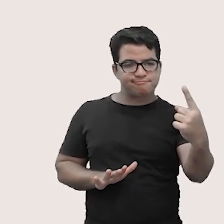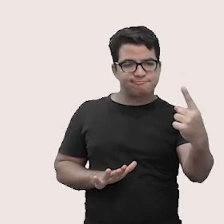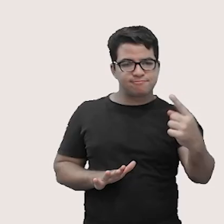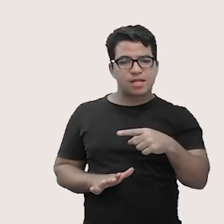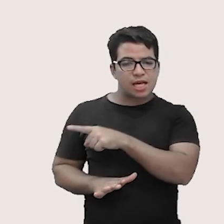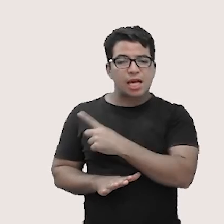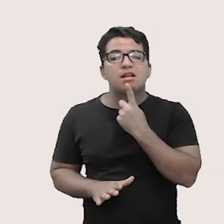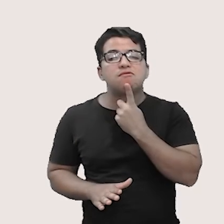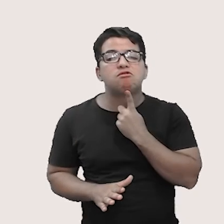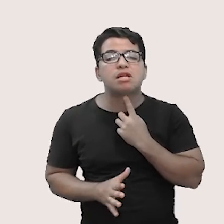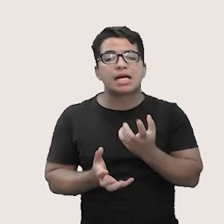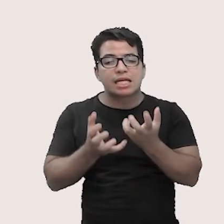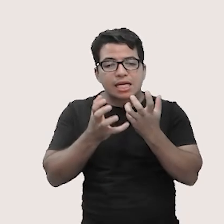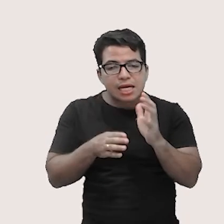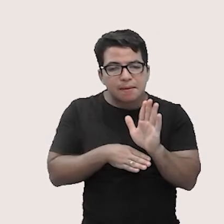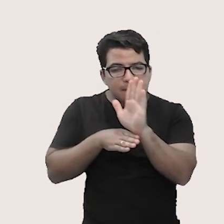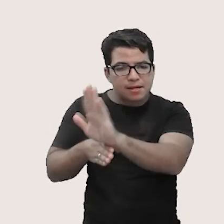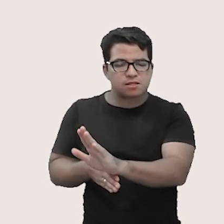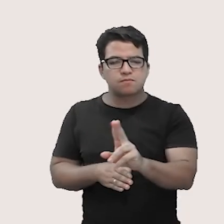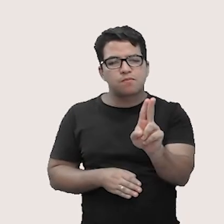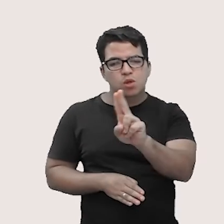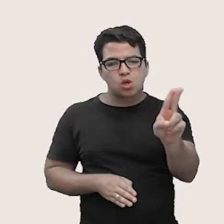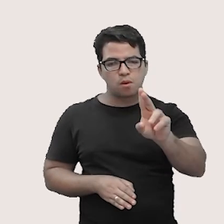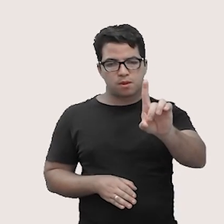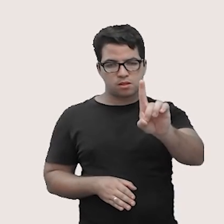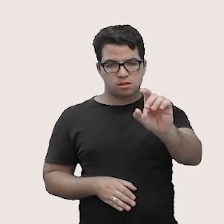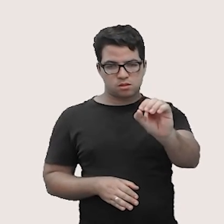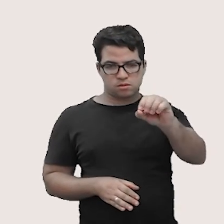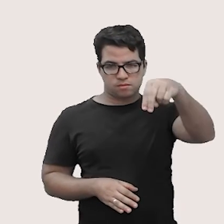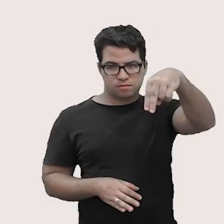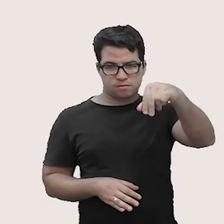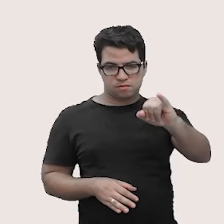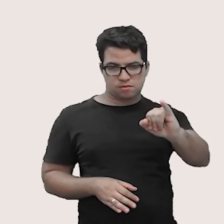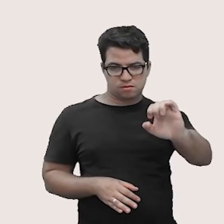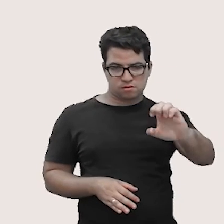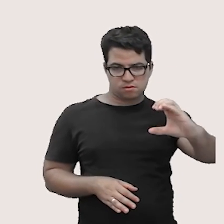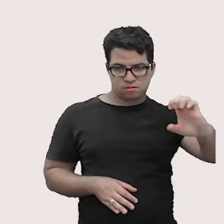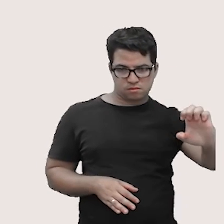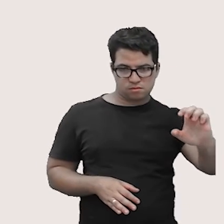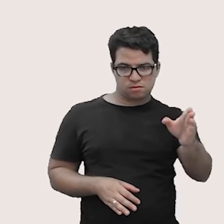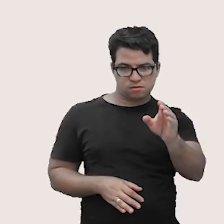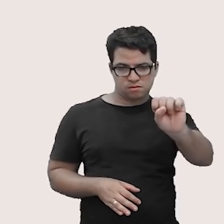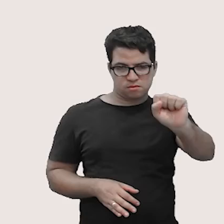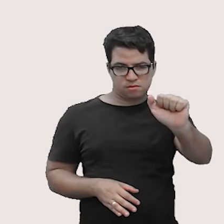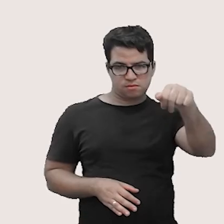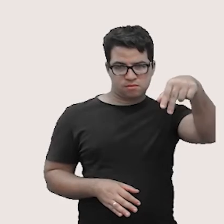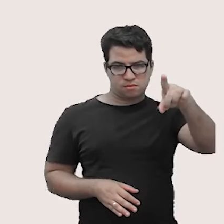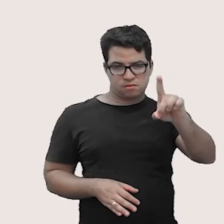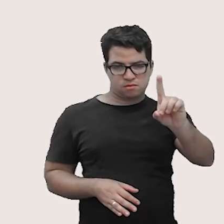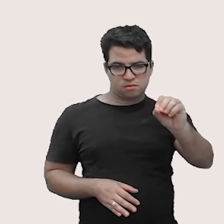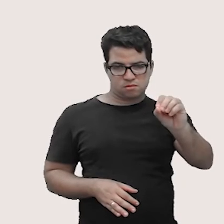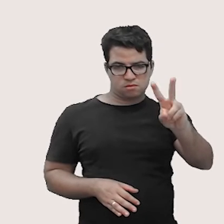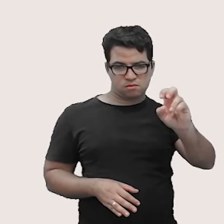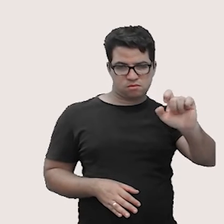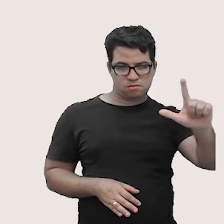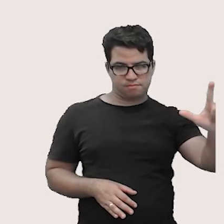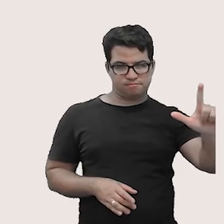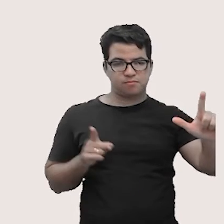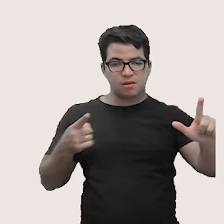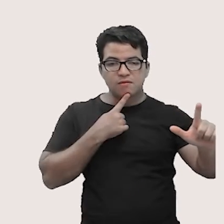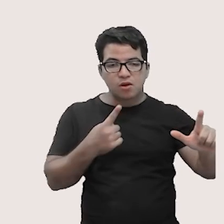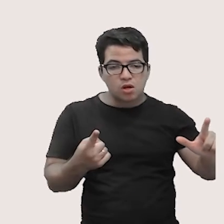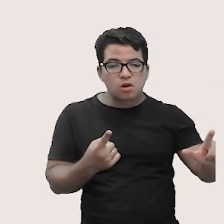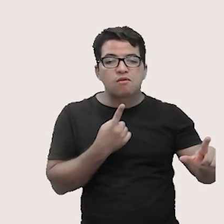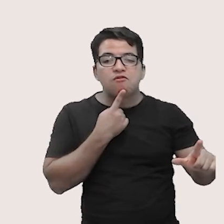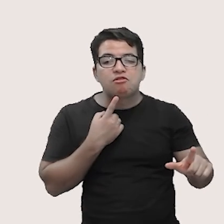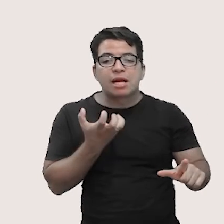essas pessoas, né? E ofertar de 16 a 20 banhos por dia para essas